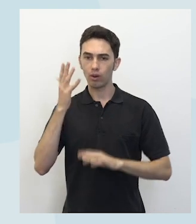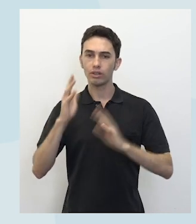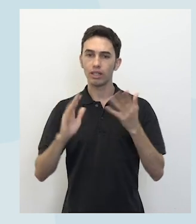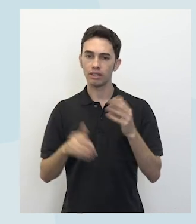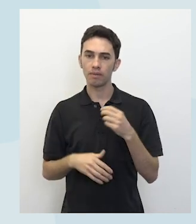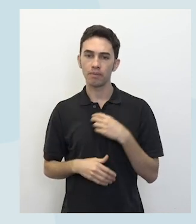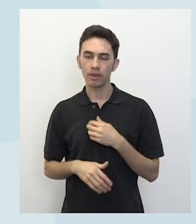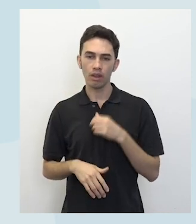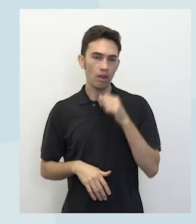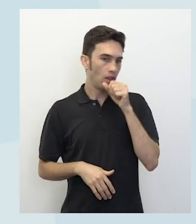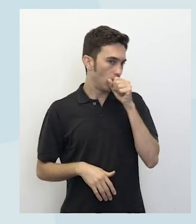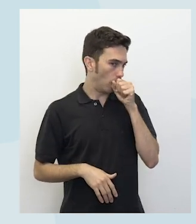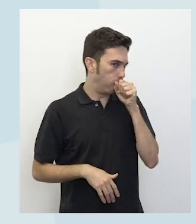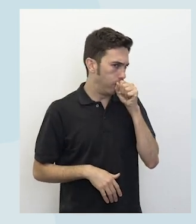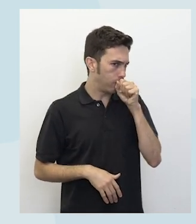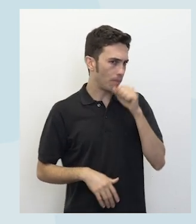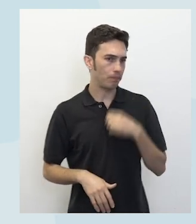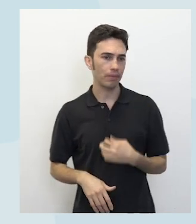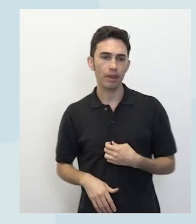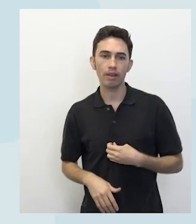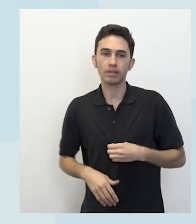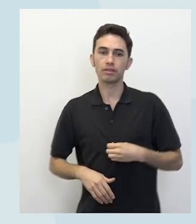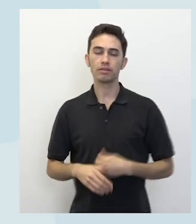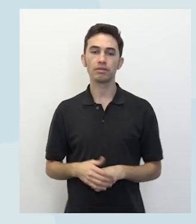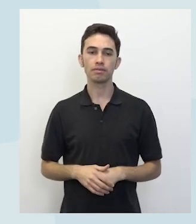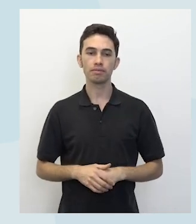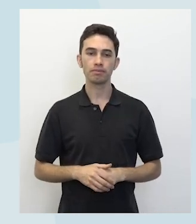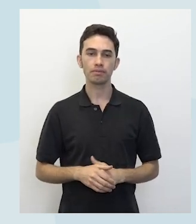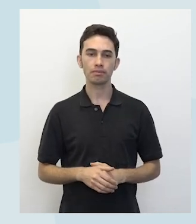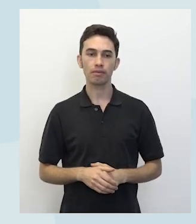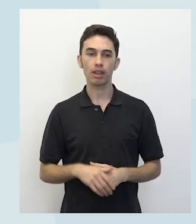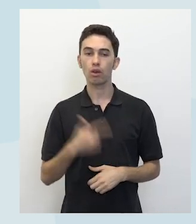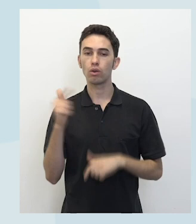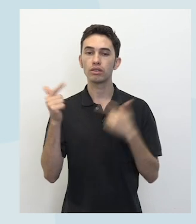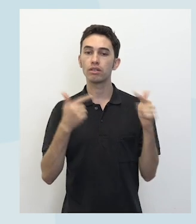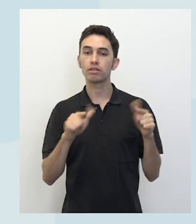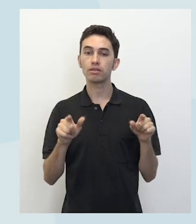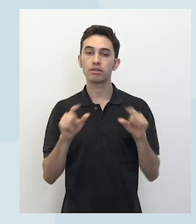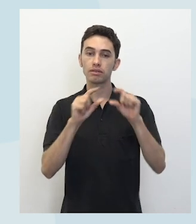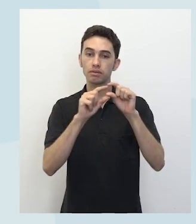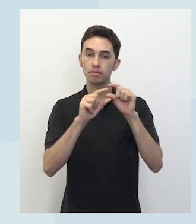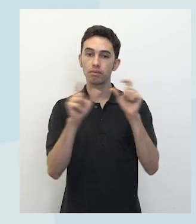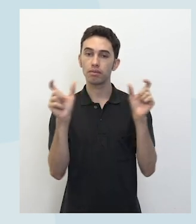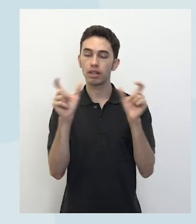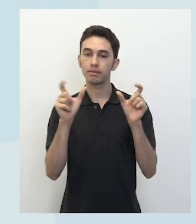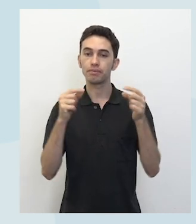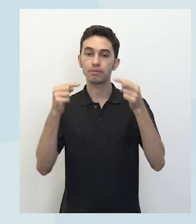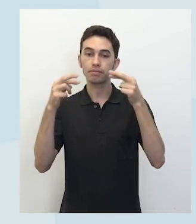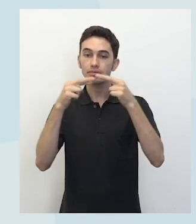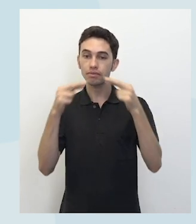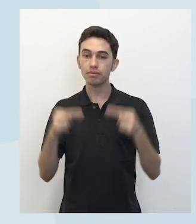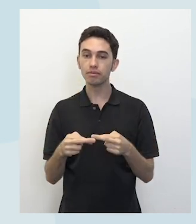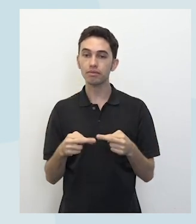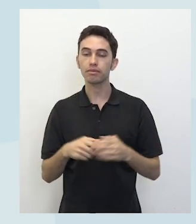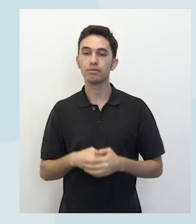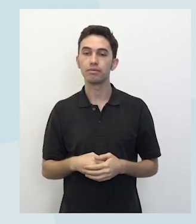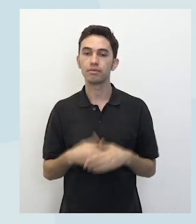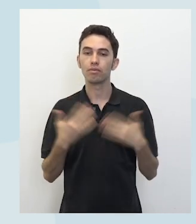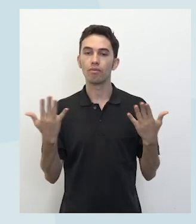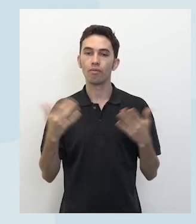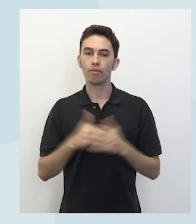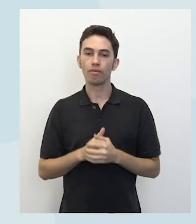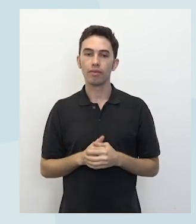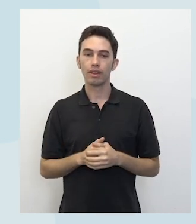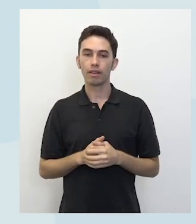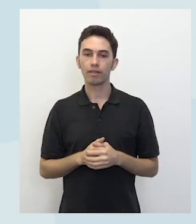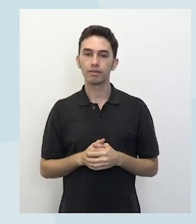gente aí quais as outras palavras que rimam agora, que vocês conseguem ver nessa tela que eu acabei de colocar. Quais são as palavras que rimam, para eu não